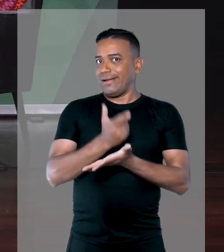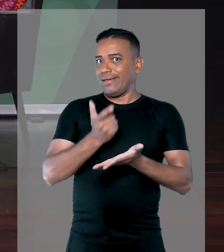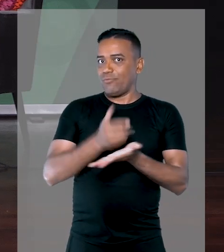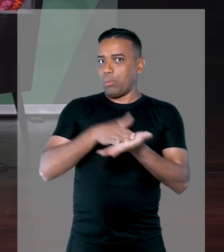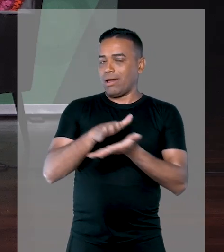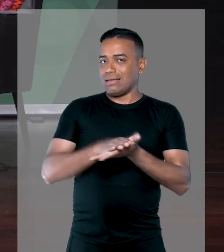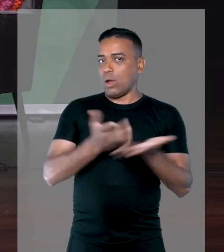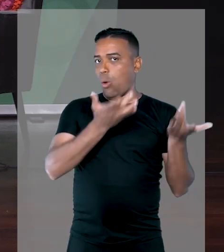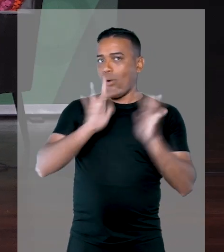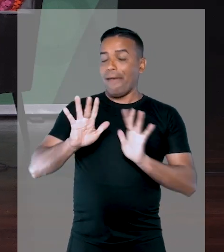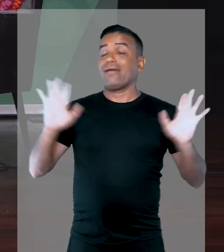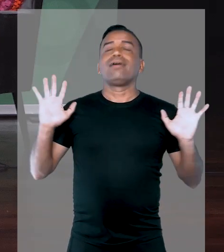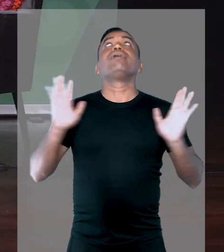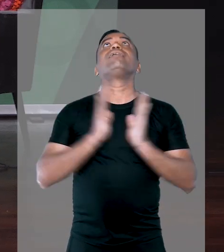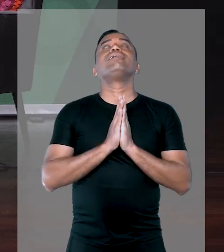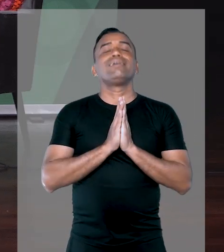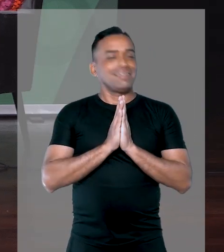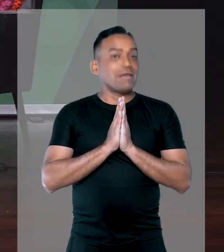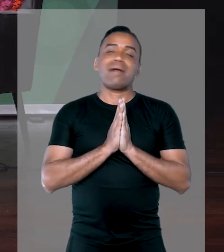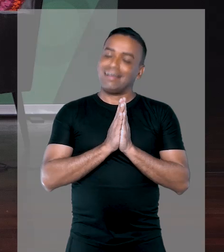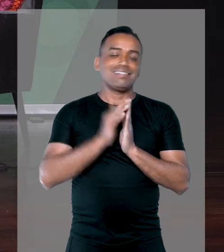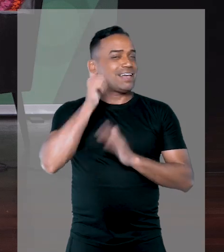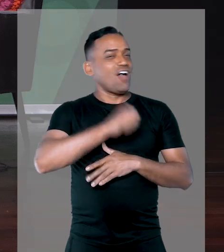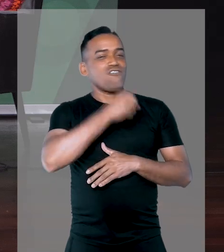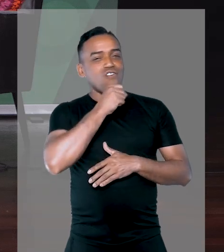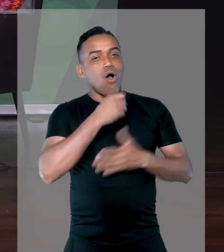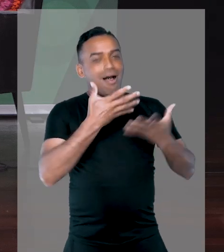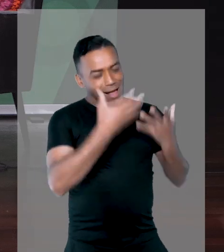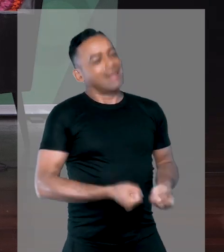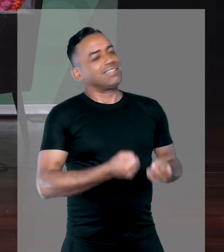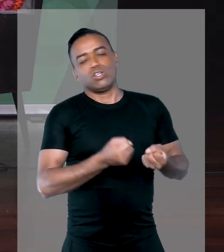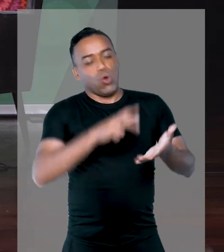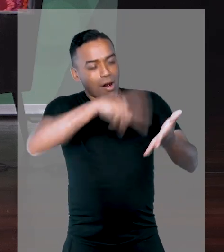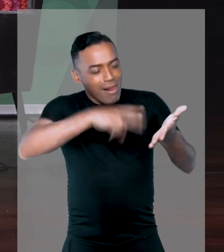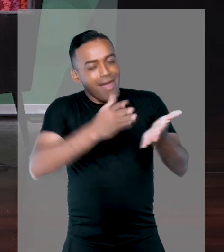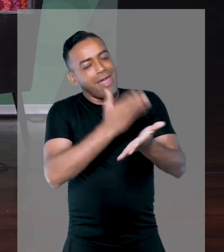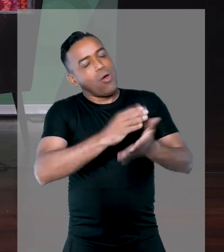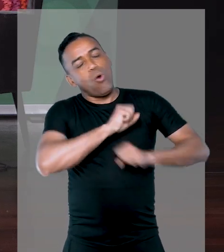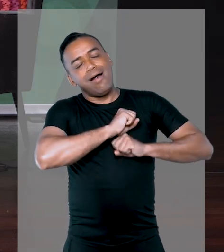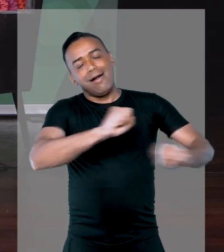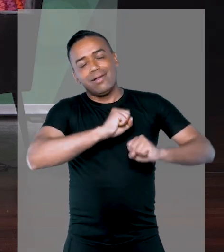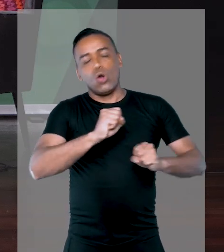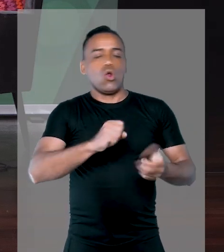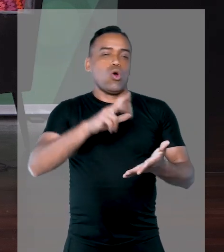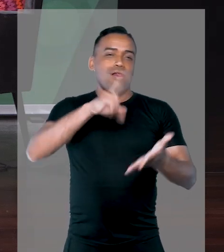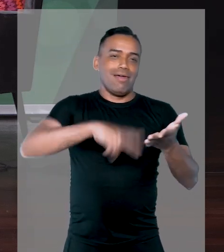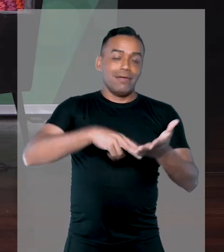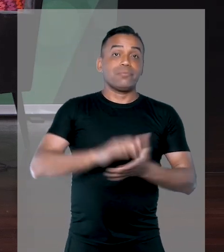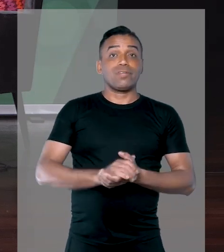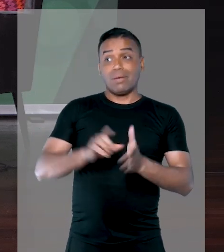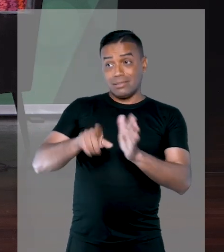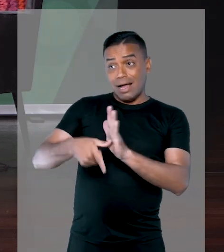enfim, aí foi isso, aí foi uma boa recepção, fiquei muito contente, ela gostou. Que ótimo, eu quero, antes de você